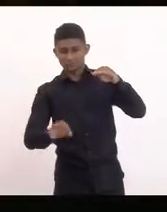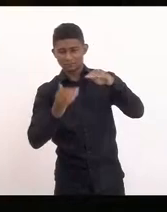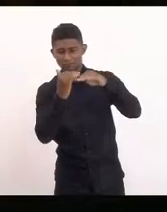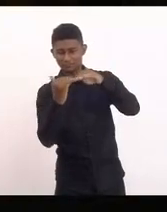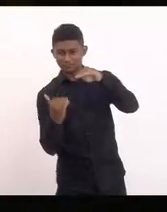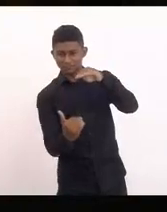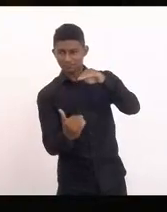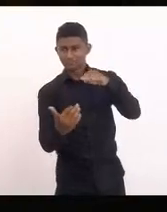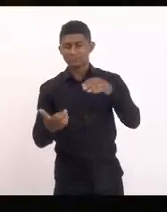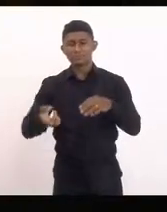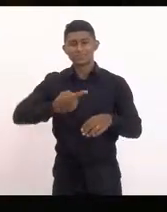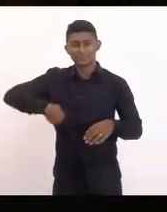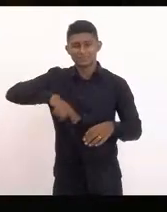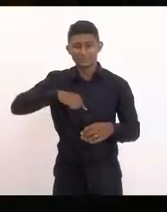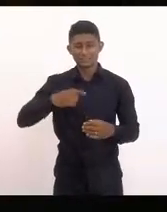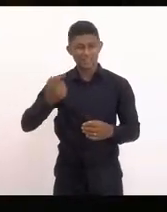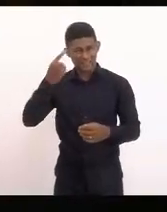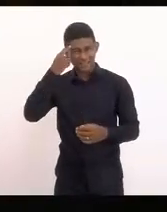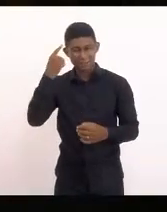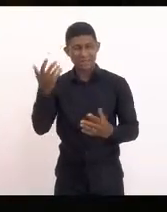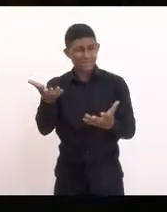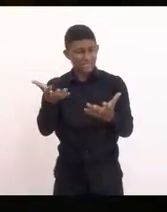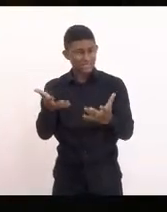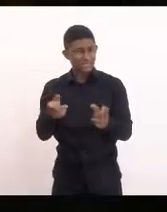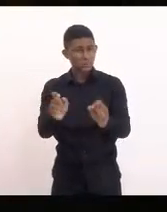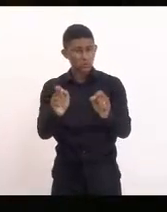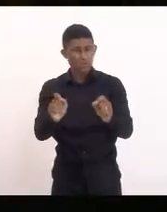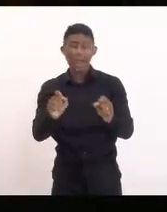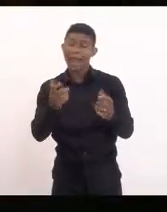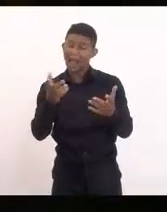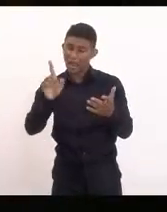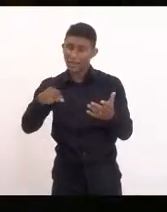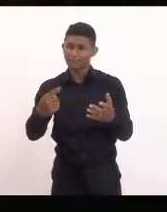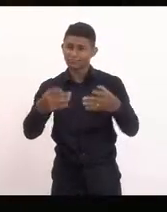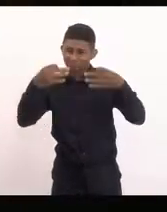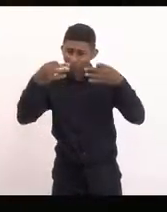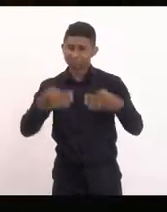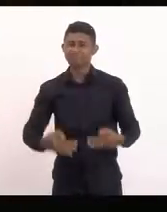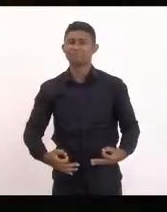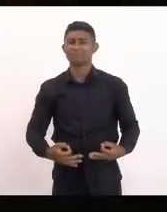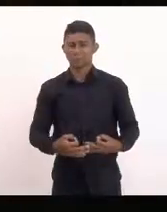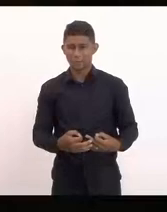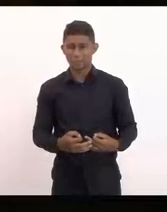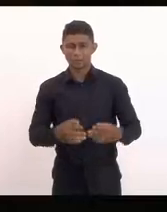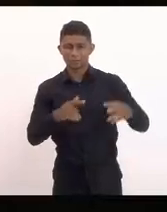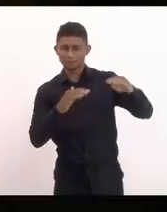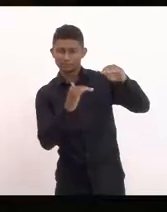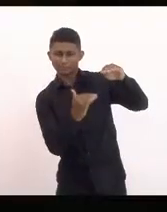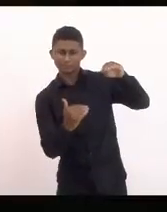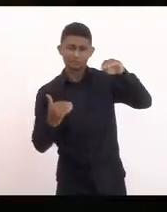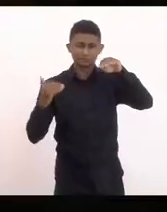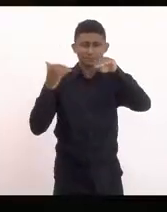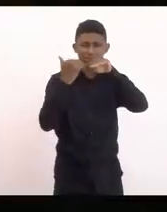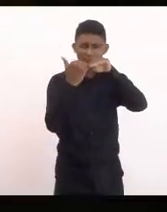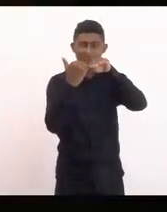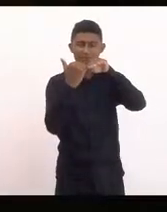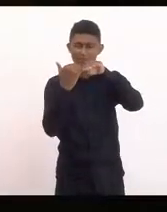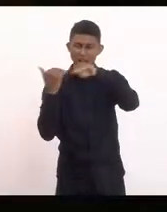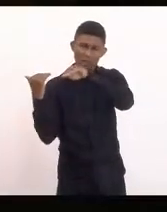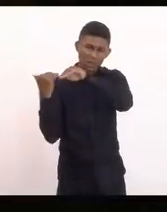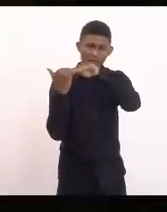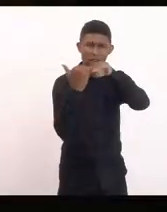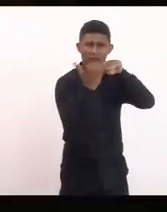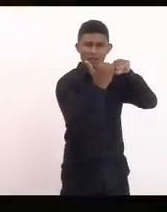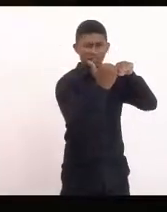nós queríamos aqui era a compensação, a igualdade, e não essa